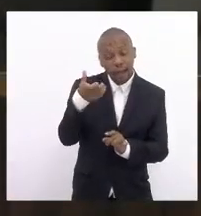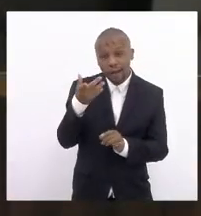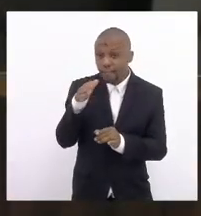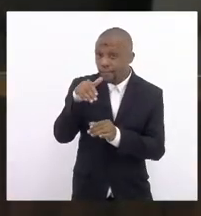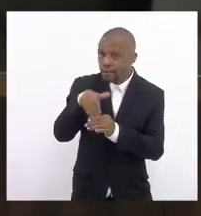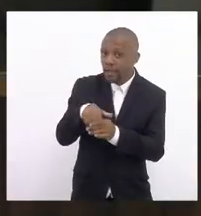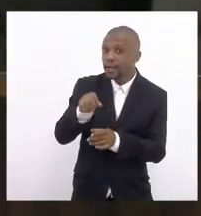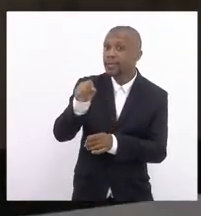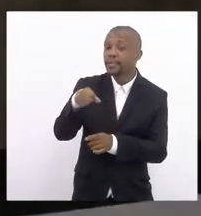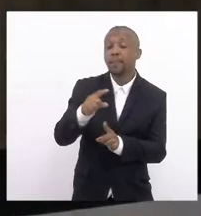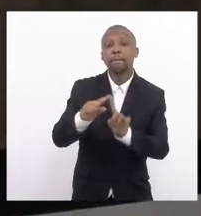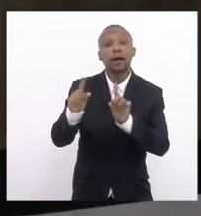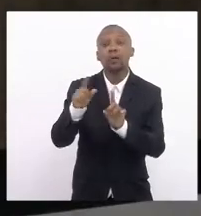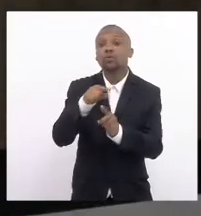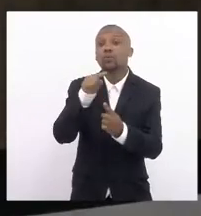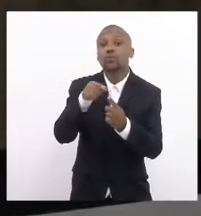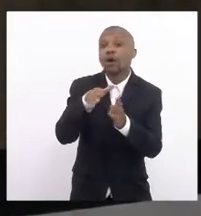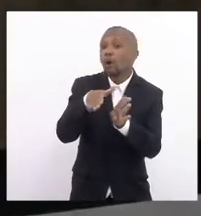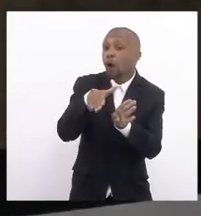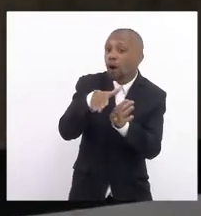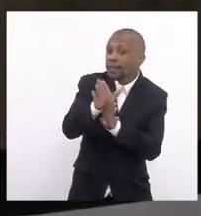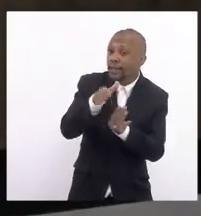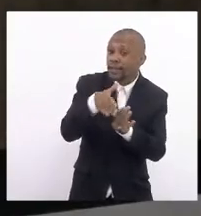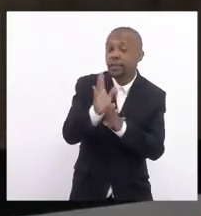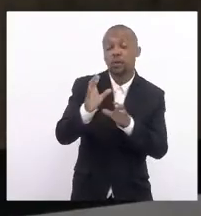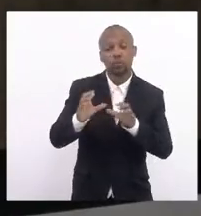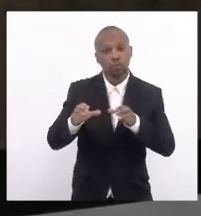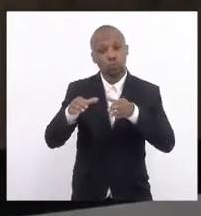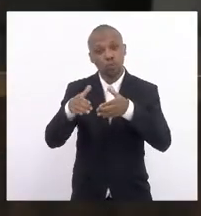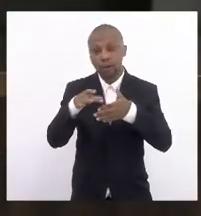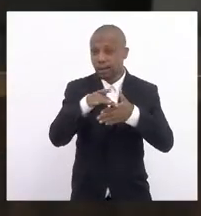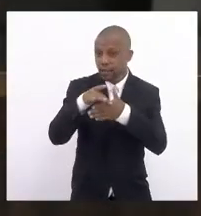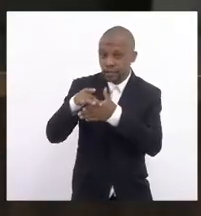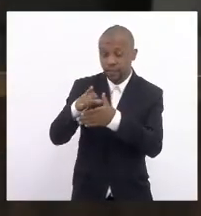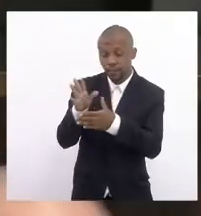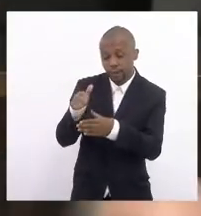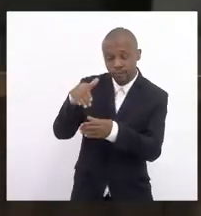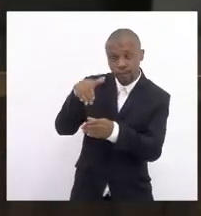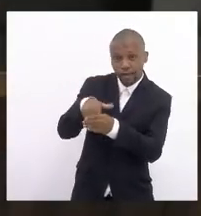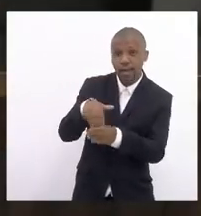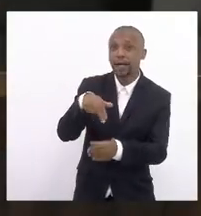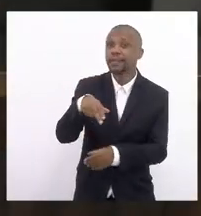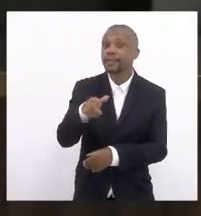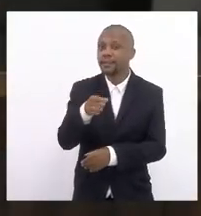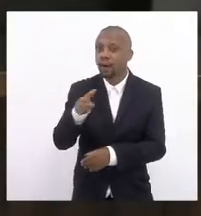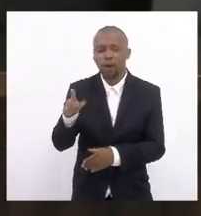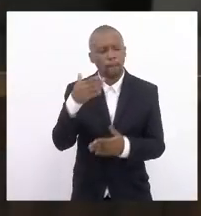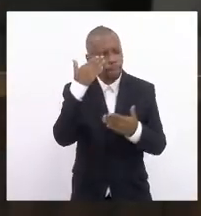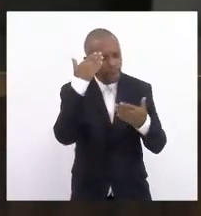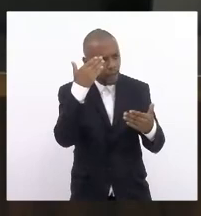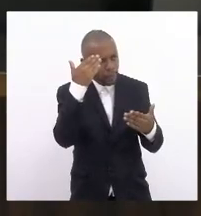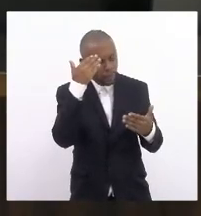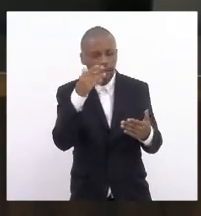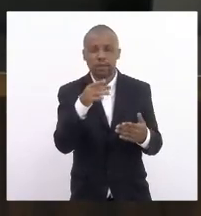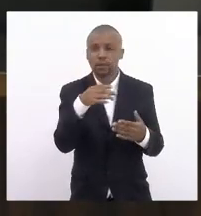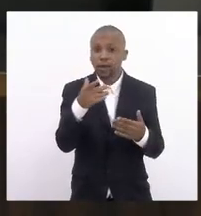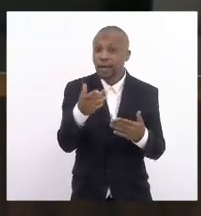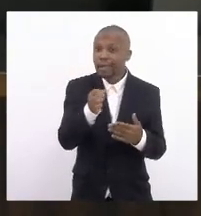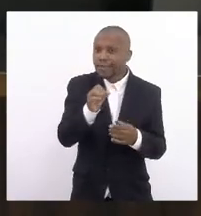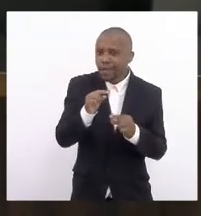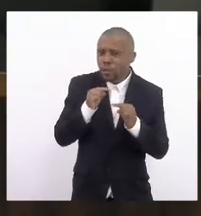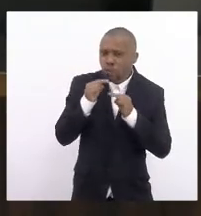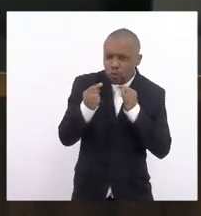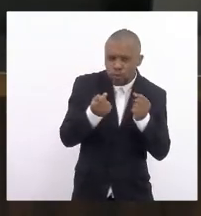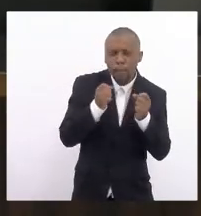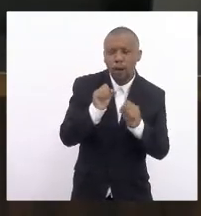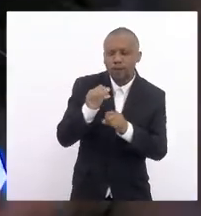a orientação do colégio de líder é para votar não. Ok. Obrigado, deputado Luiz. Obrigada. Qualquer coisa, chamo o subtenente.